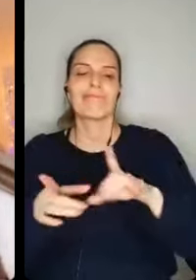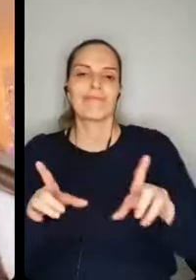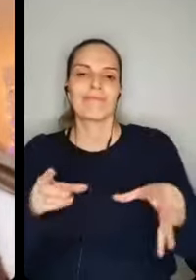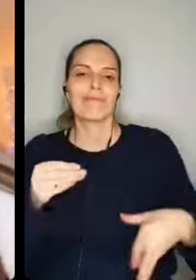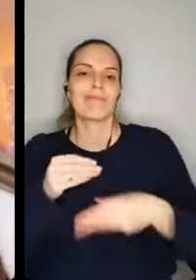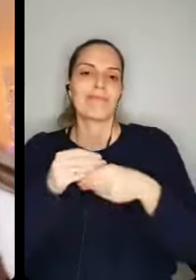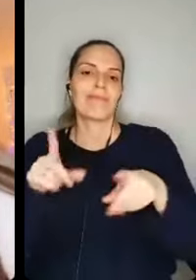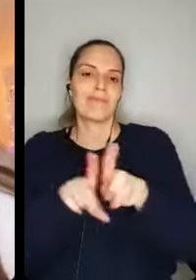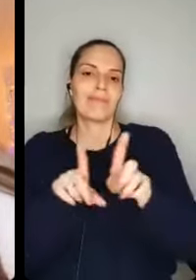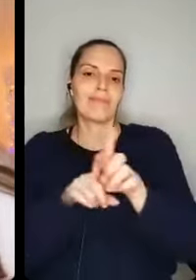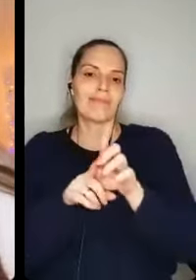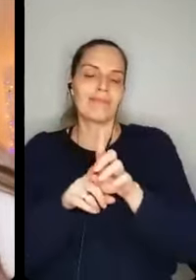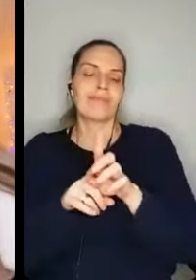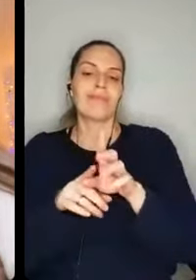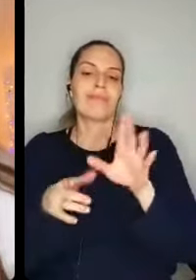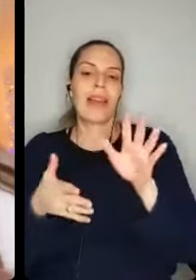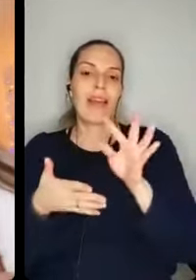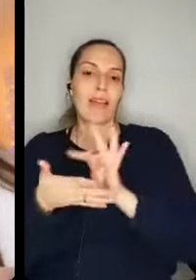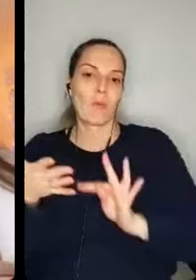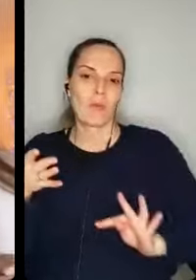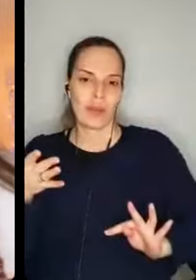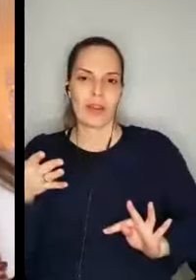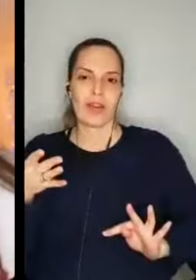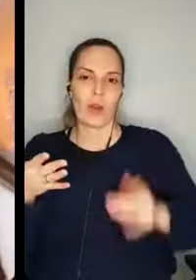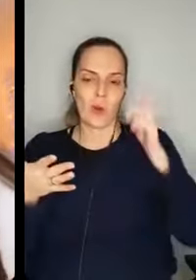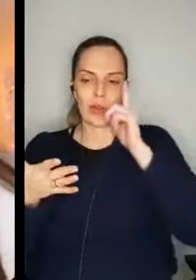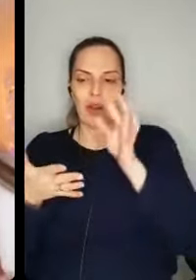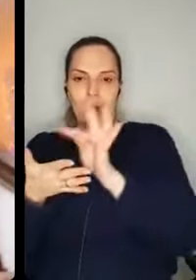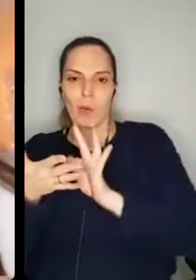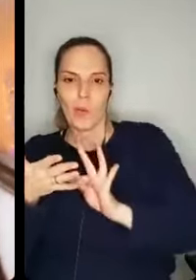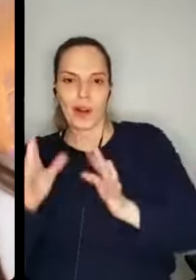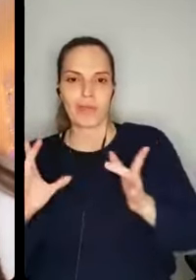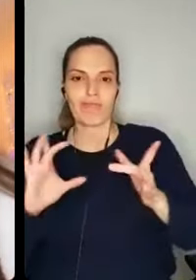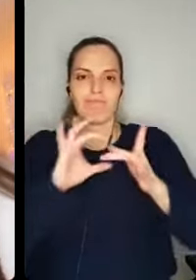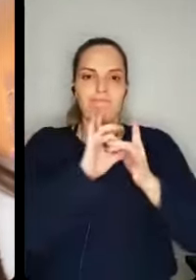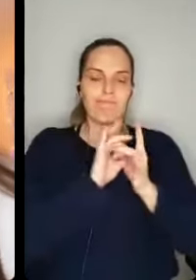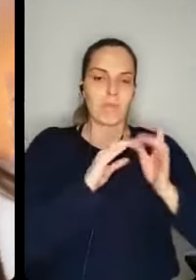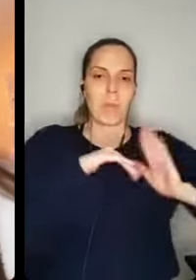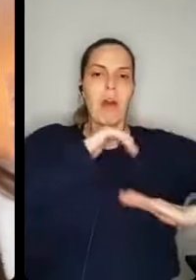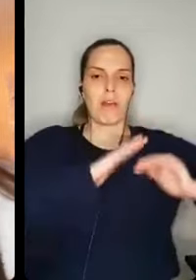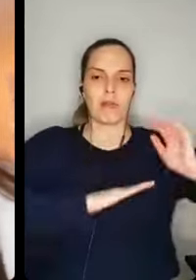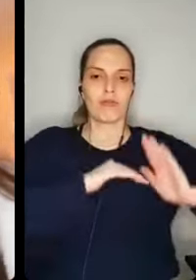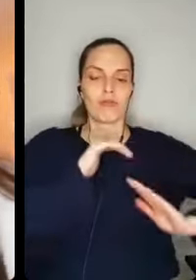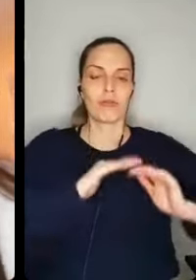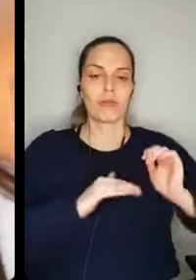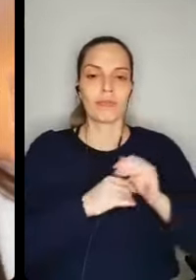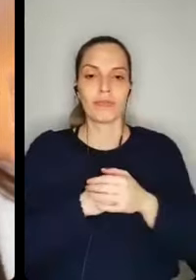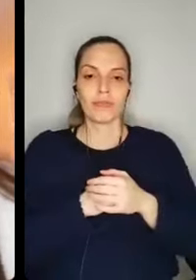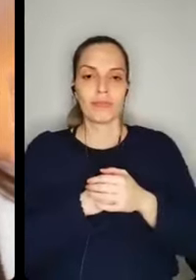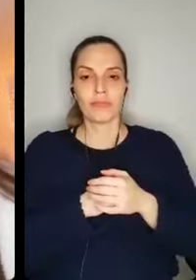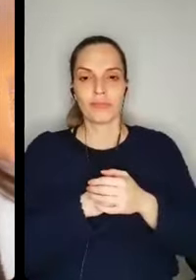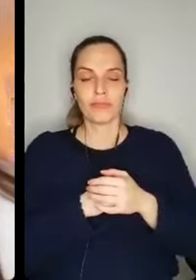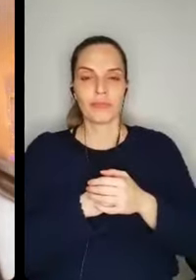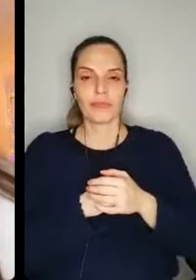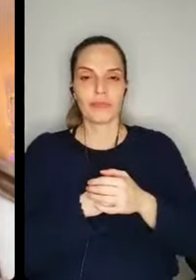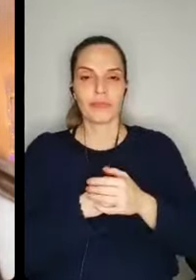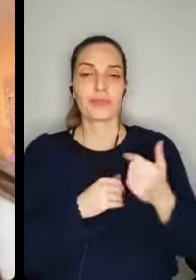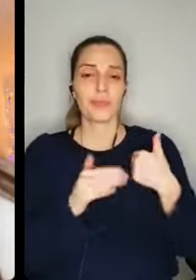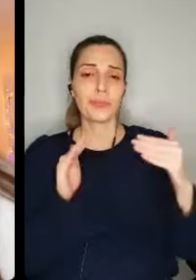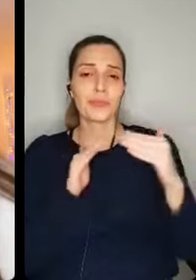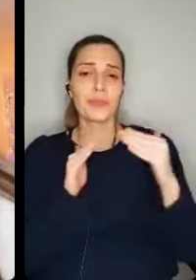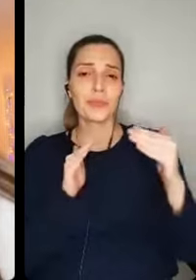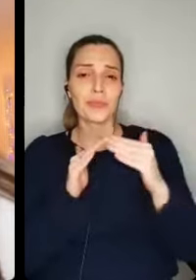que colabora muito para a gente unir a teoria à prática. É, eu concordo com a Sofia,